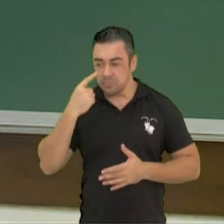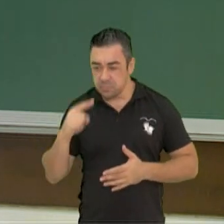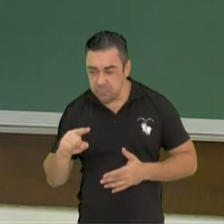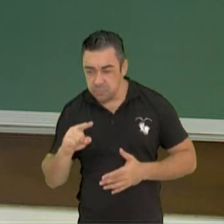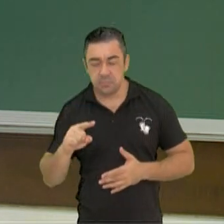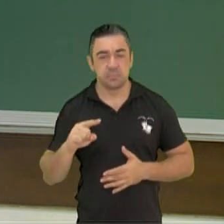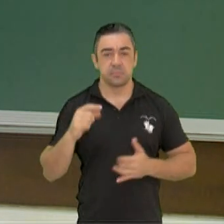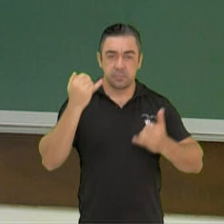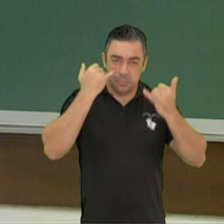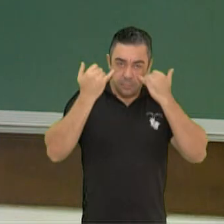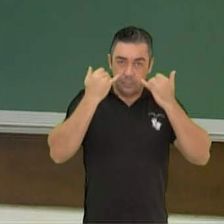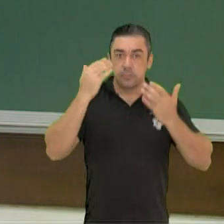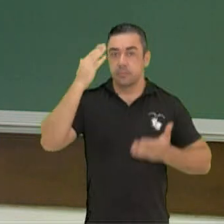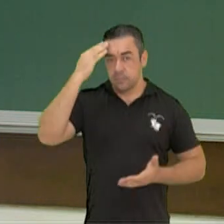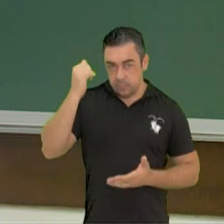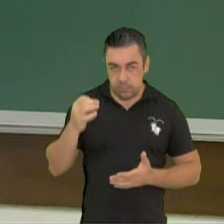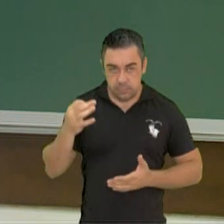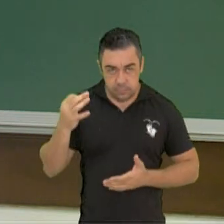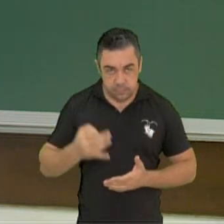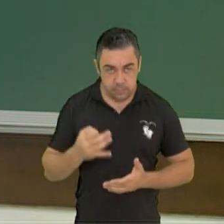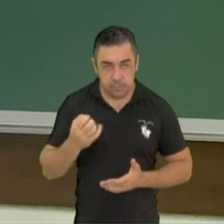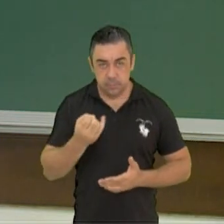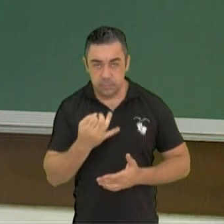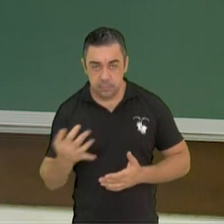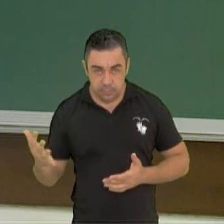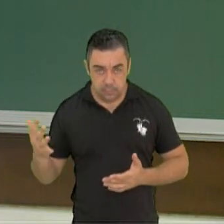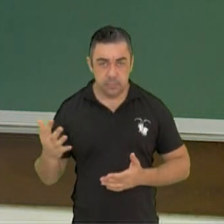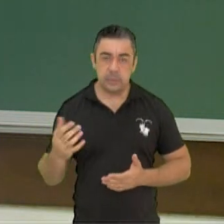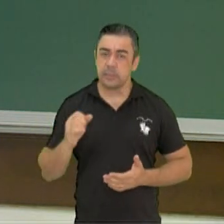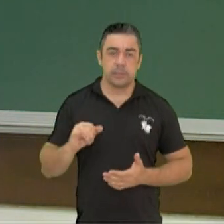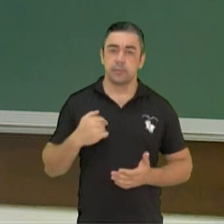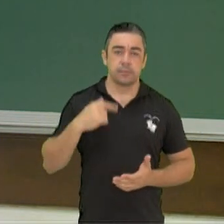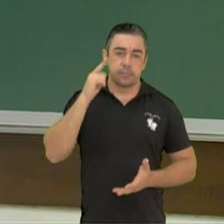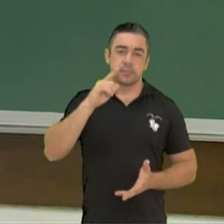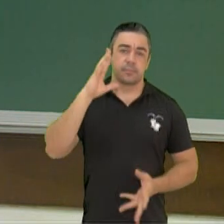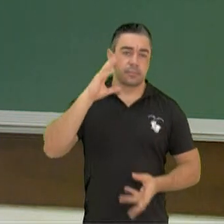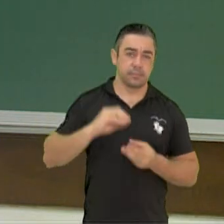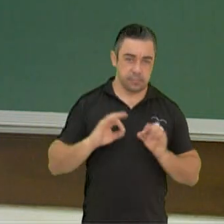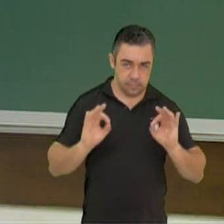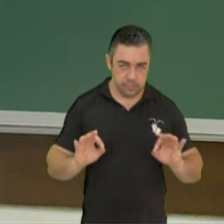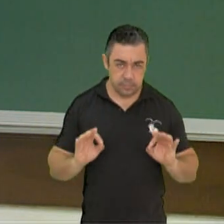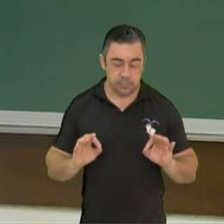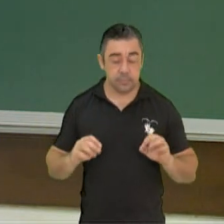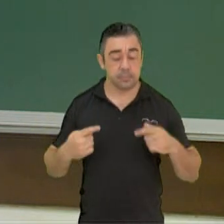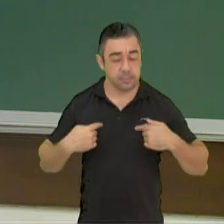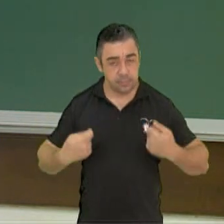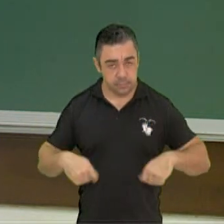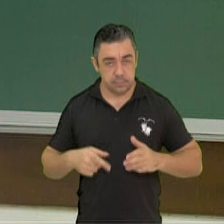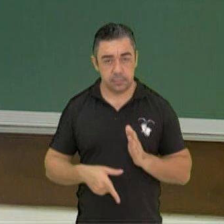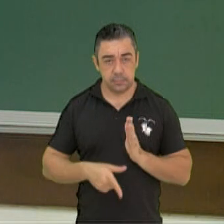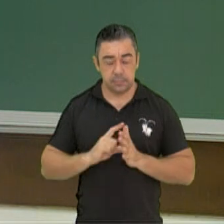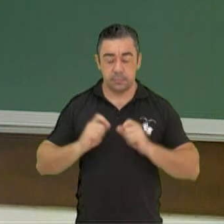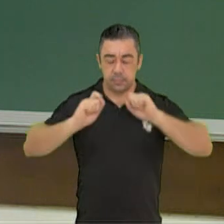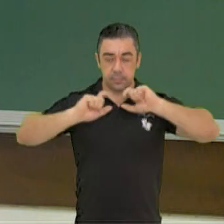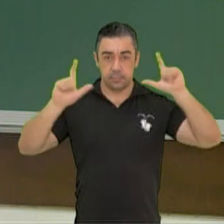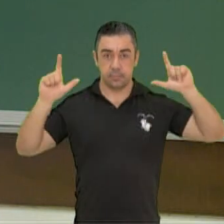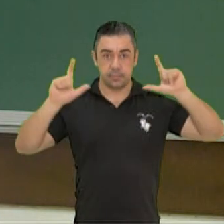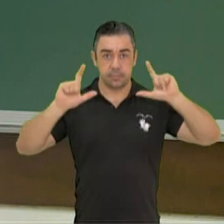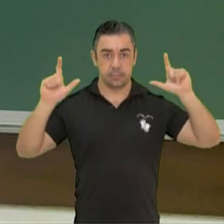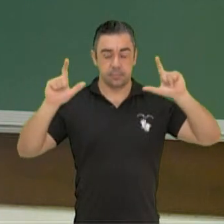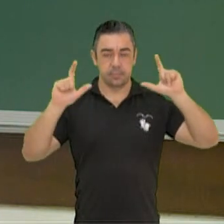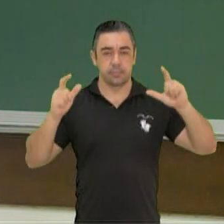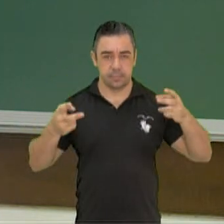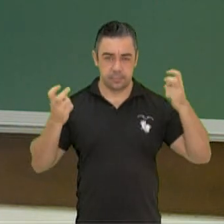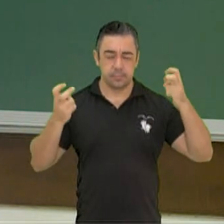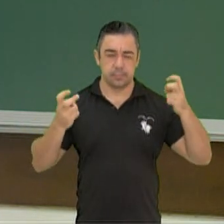tá informado, ter uma bagagem de mundo, senão eu não vou compreender a charge, não é verdade? Então, eu preciso estar antenado, como diz muitos